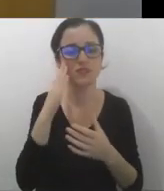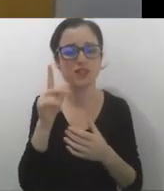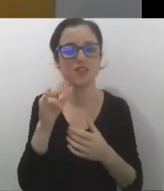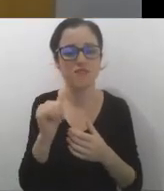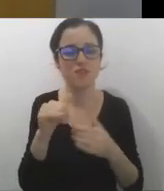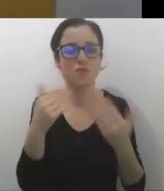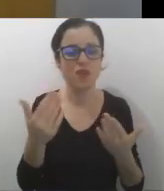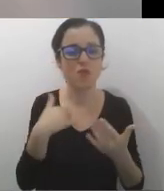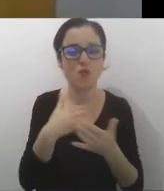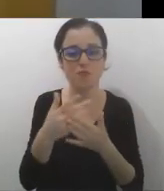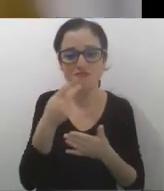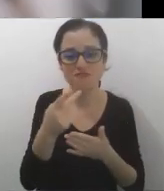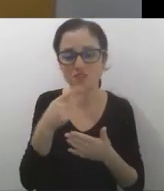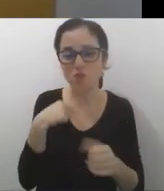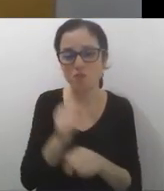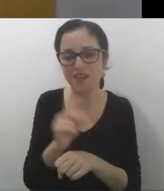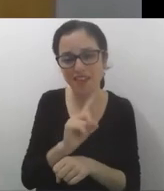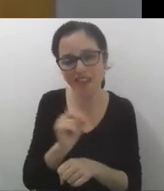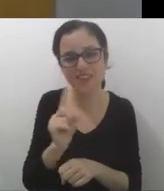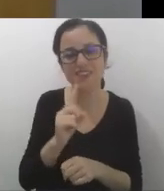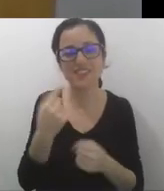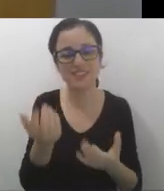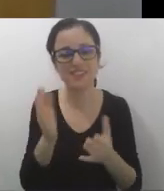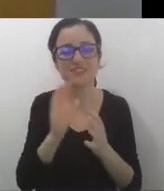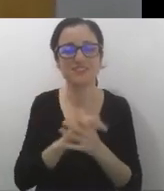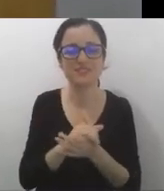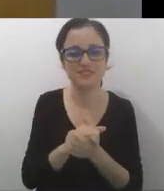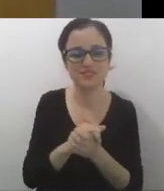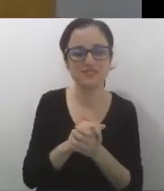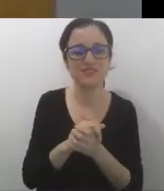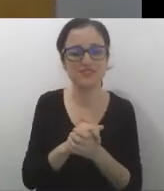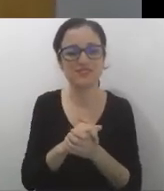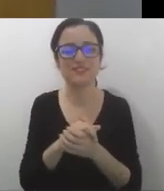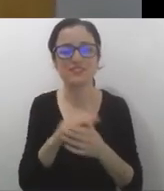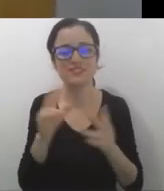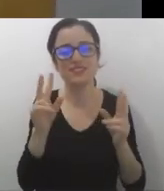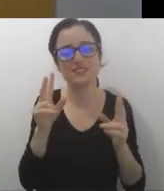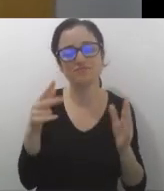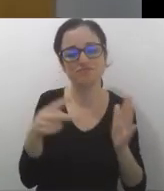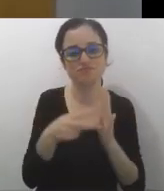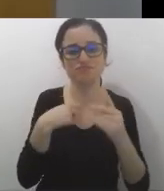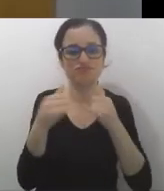ali ligada, mas obrigada a todo mundo pela paciência e obrigada a vocês pelo convite.